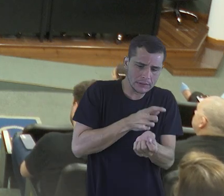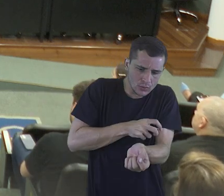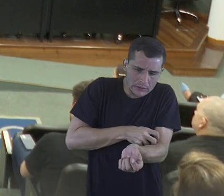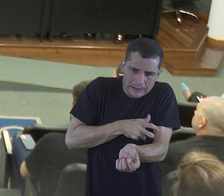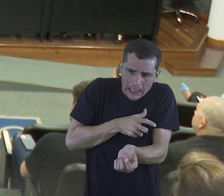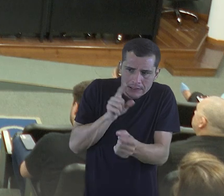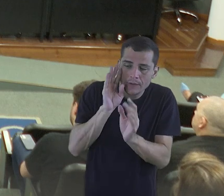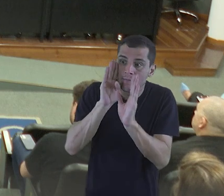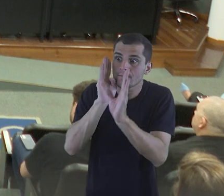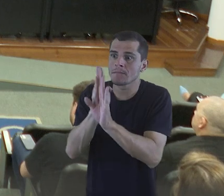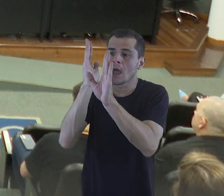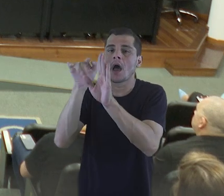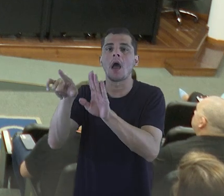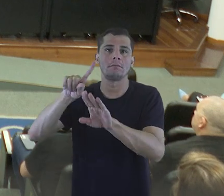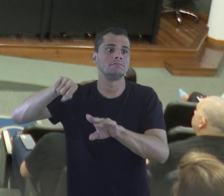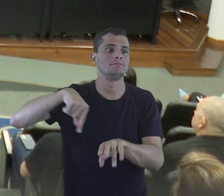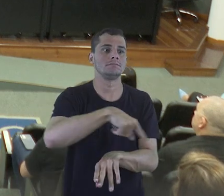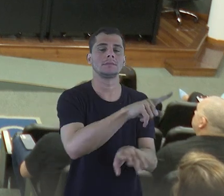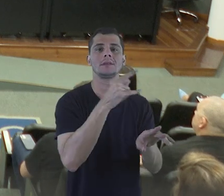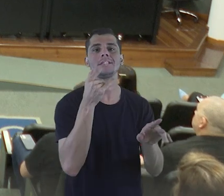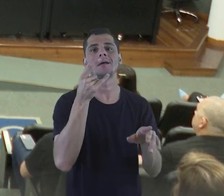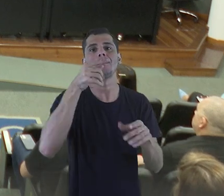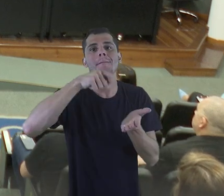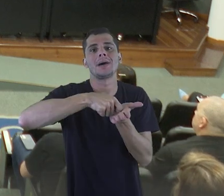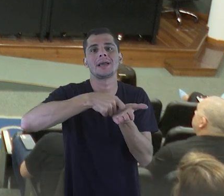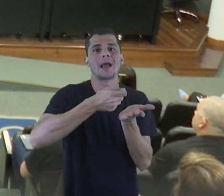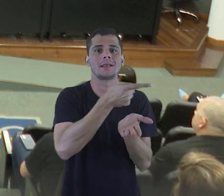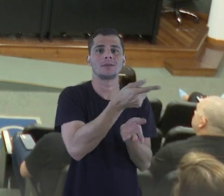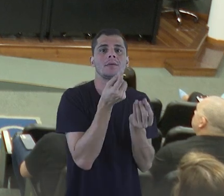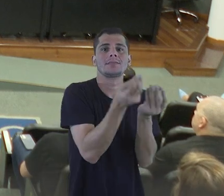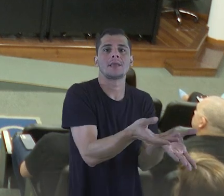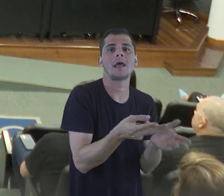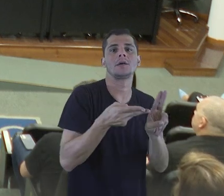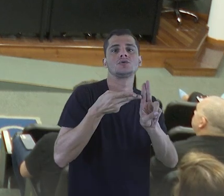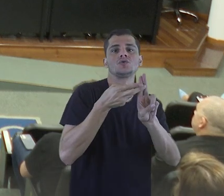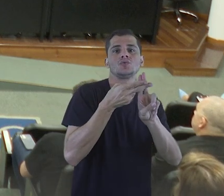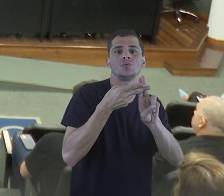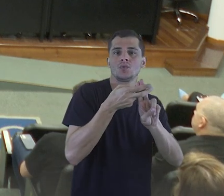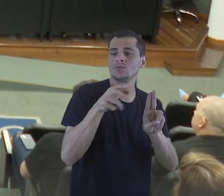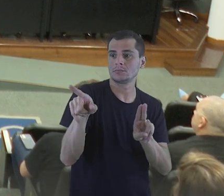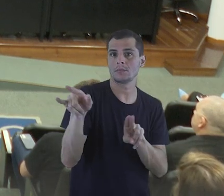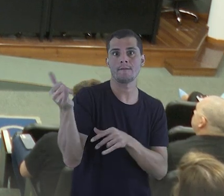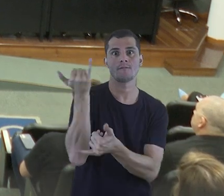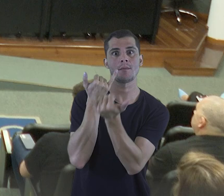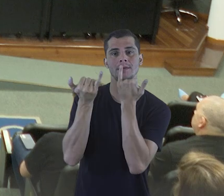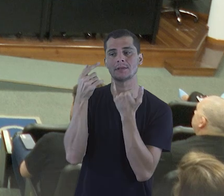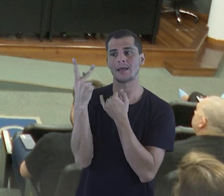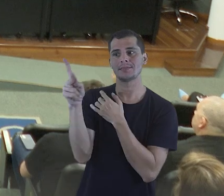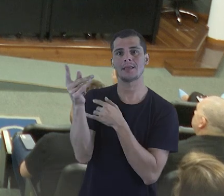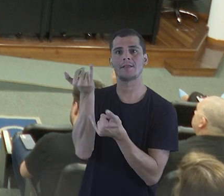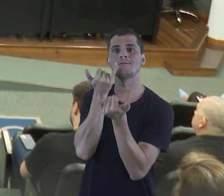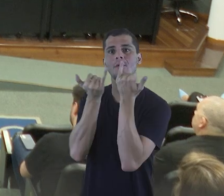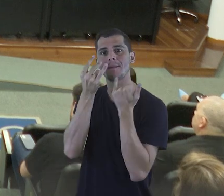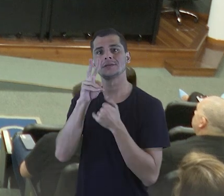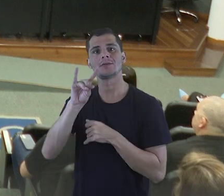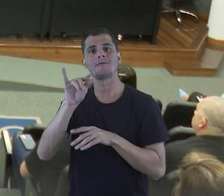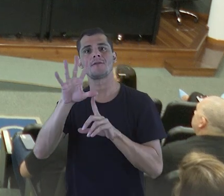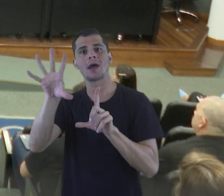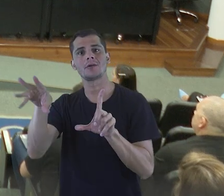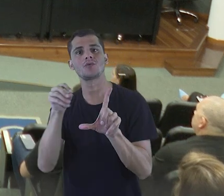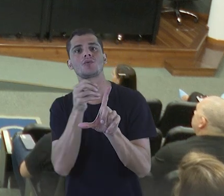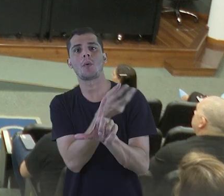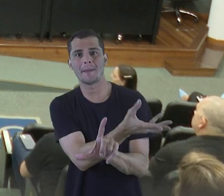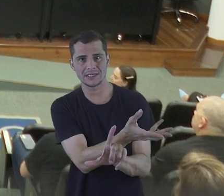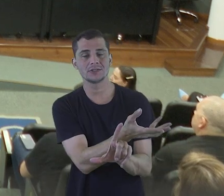compartilhar esse dado com o SUS você vai minutar isso no teu sistema e o dado da pessoa vai ser compartilhada claro que o SUS para fins de